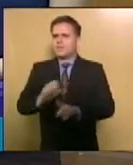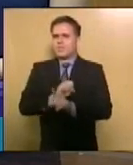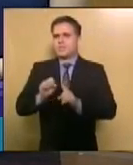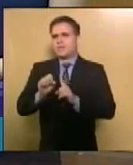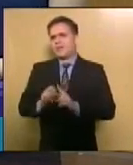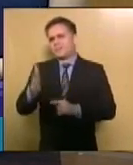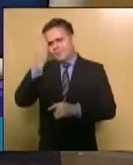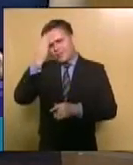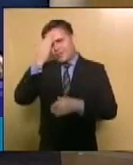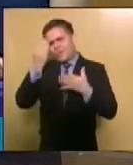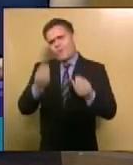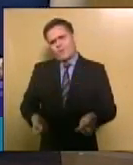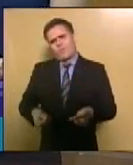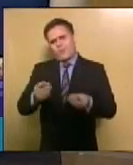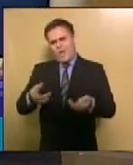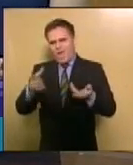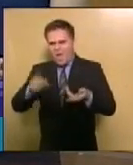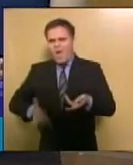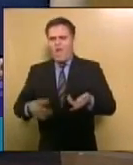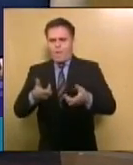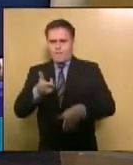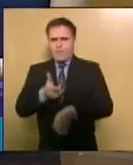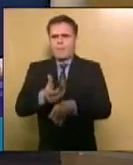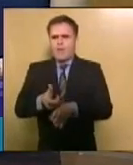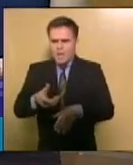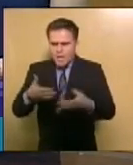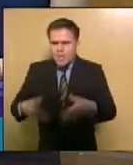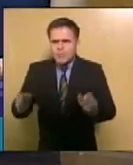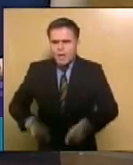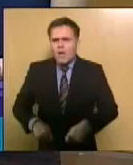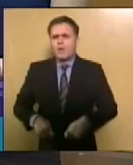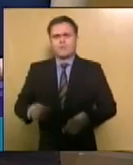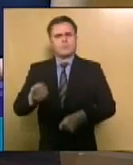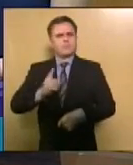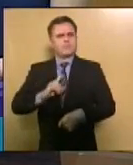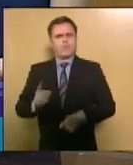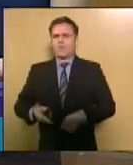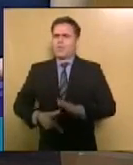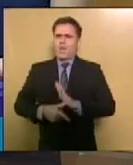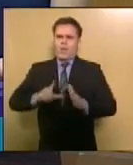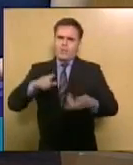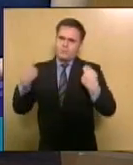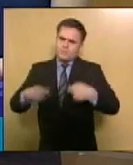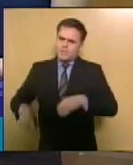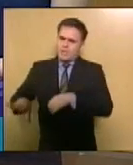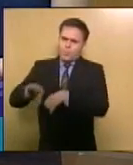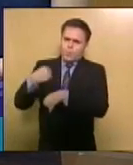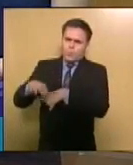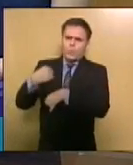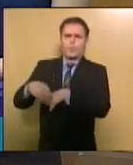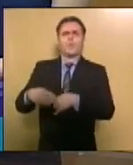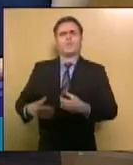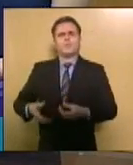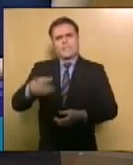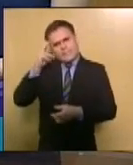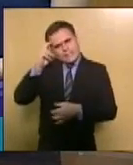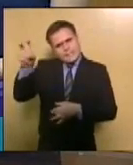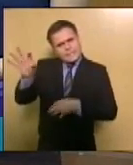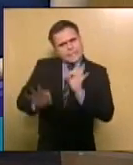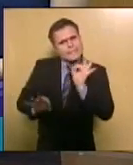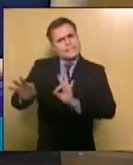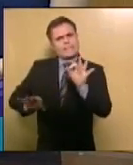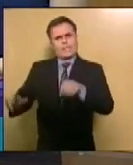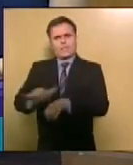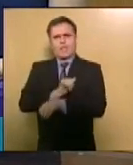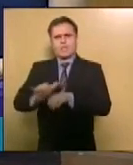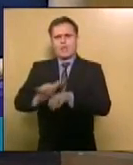entender que isso não é a saída que você tem que ter mecanismos profissionais de lidar com a informação é fundamental Imaginem por exemplo um